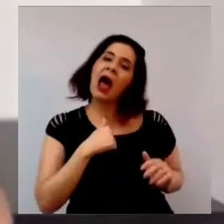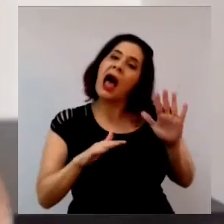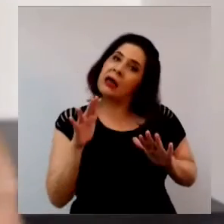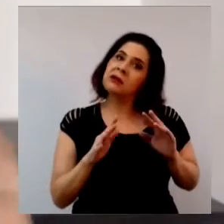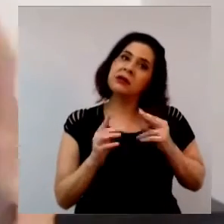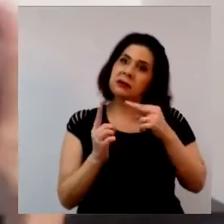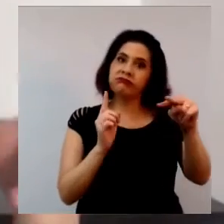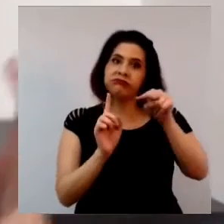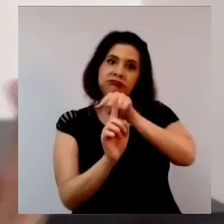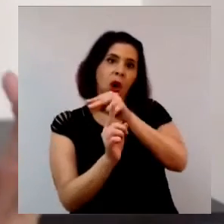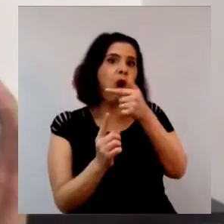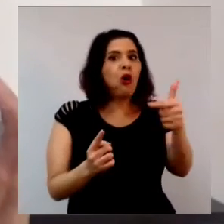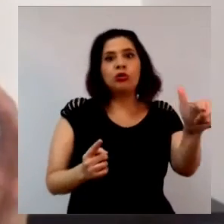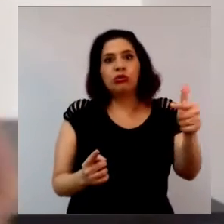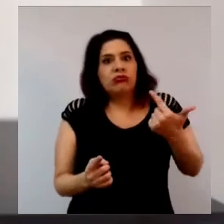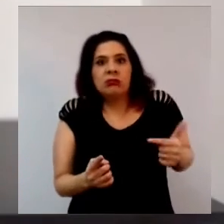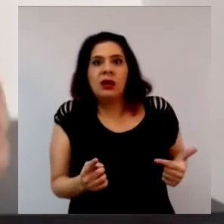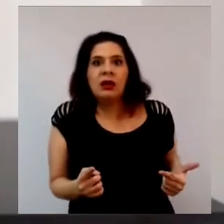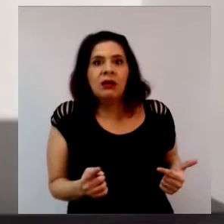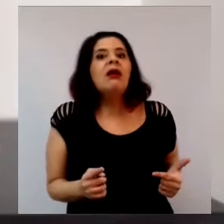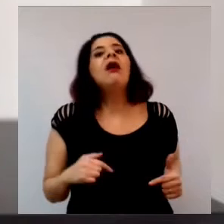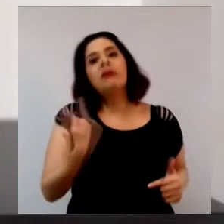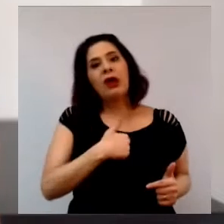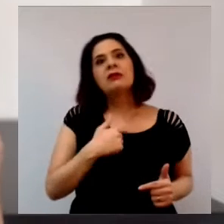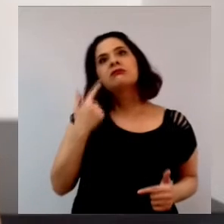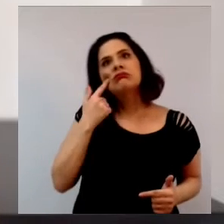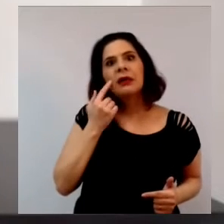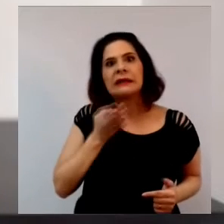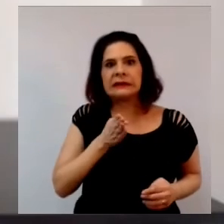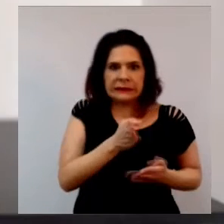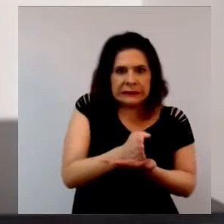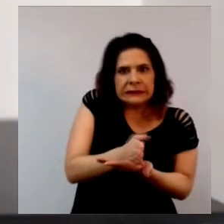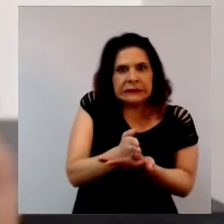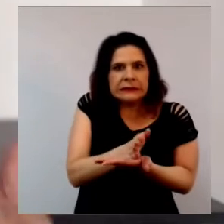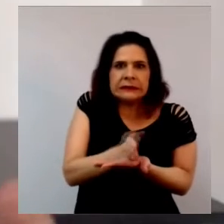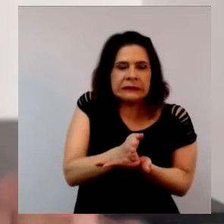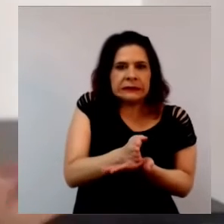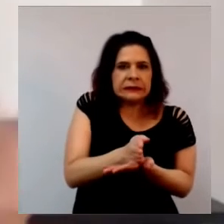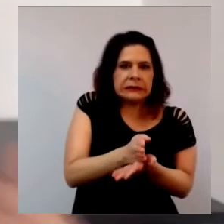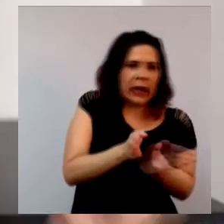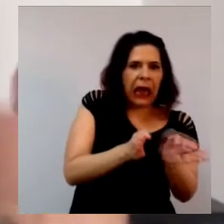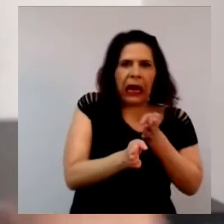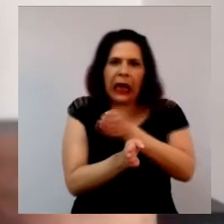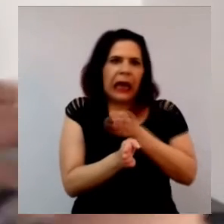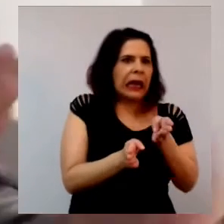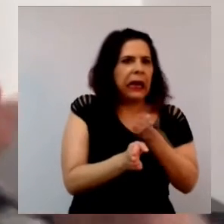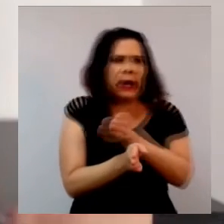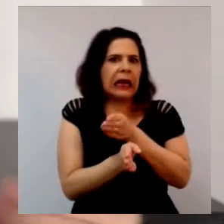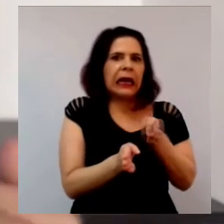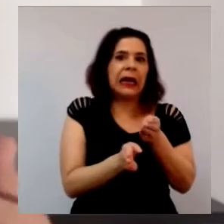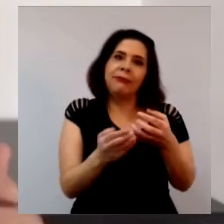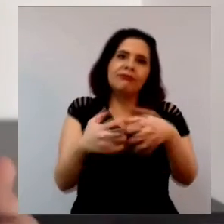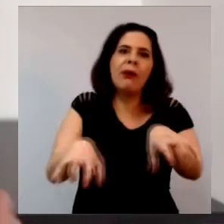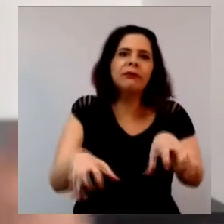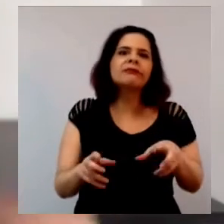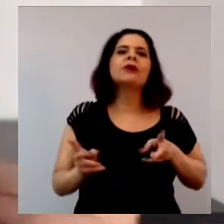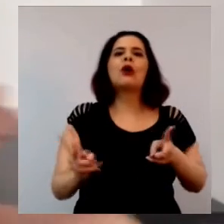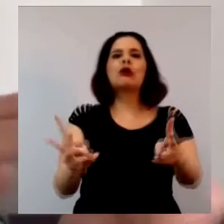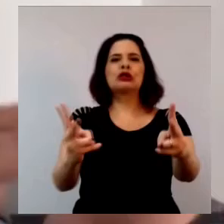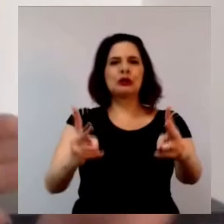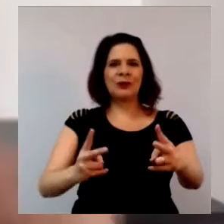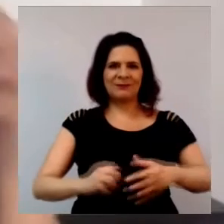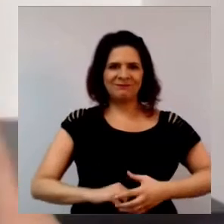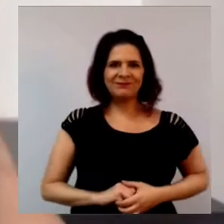você começa a fazer um jornalismo de doisladismo e você reforça a polarização. Isso é o produto final, né, o